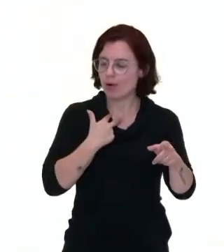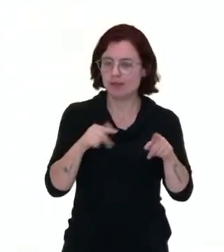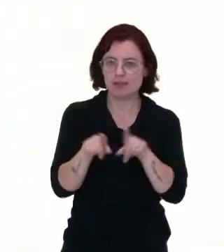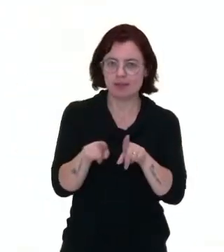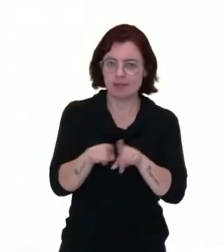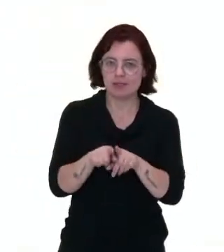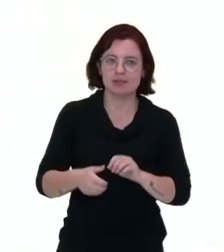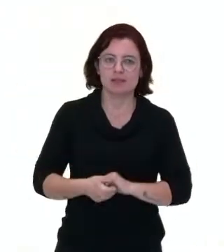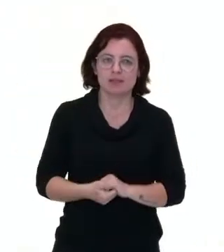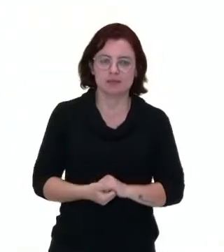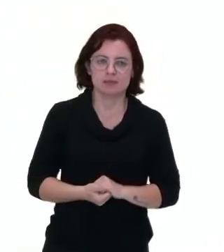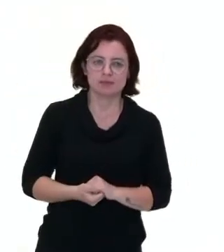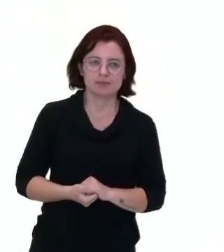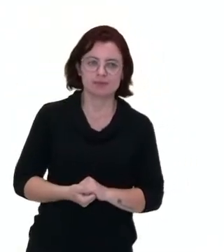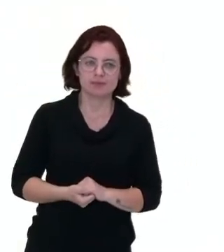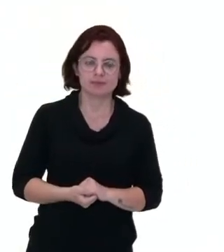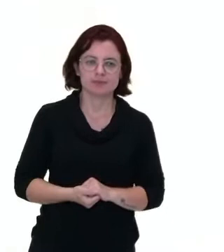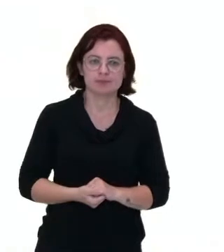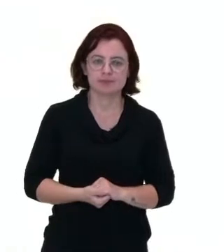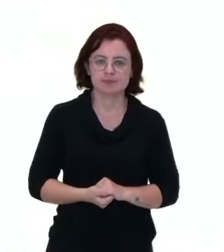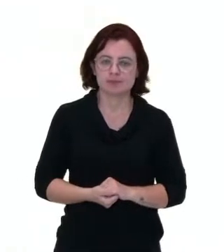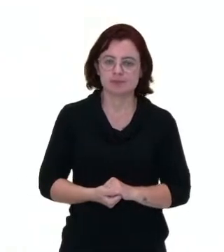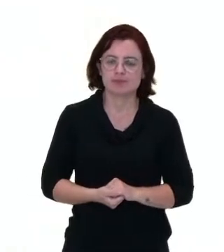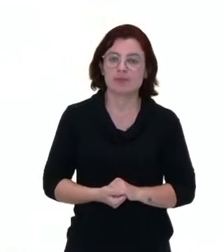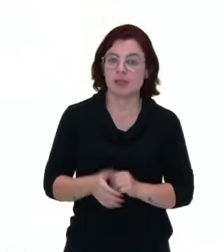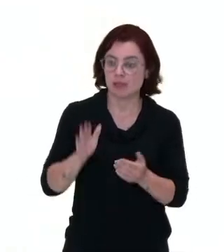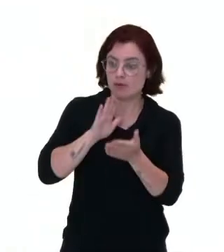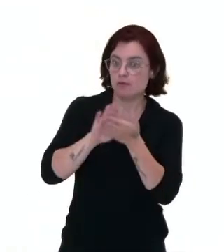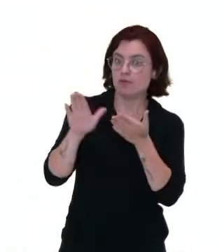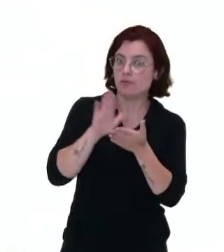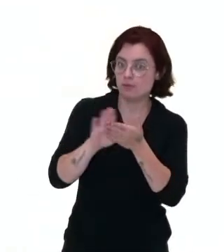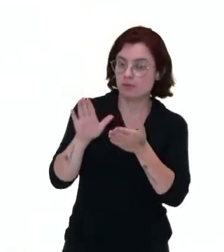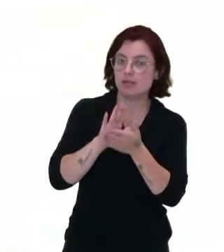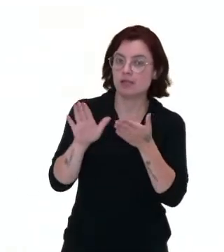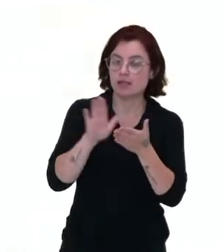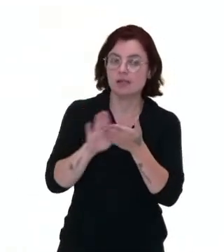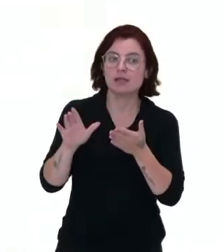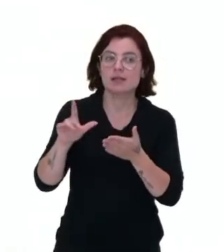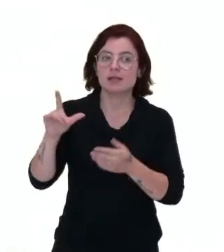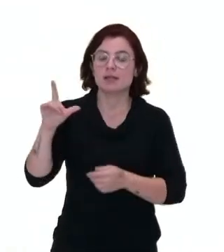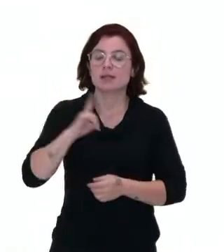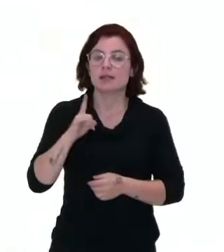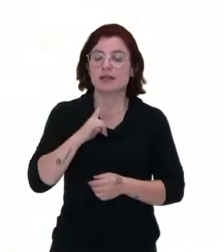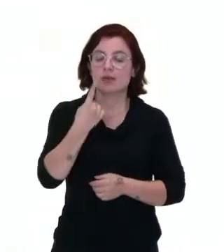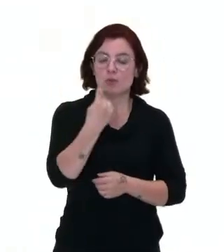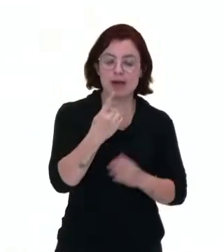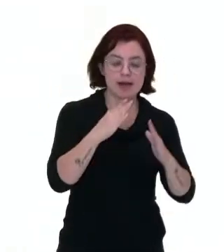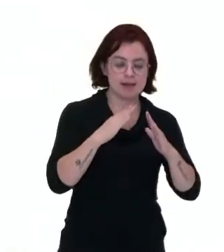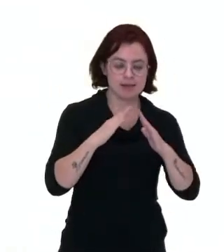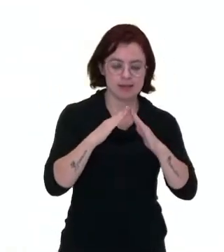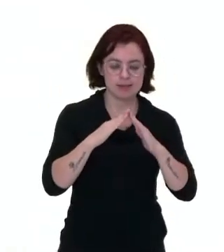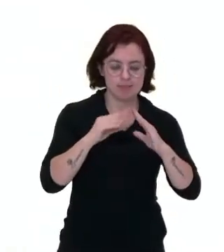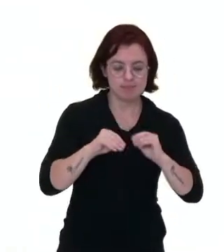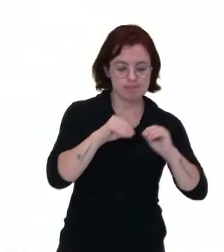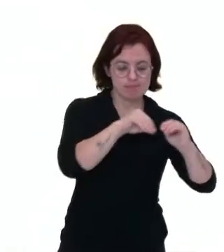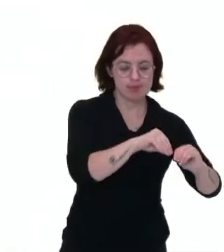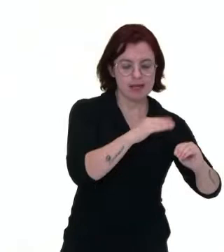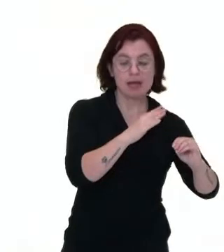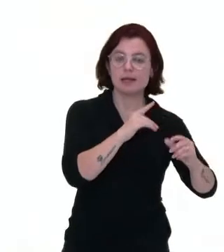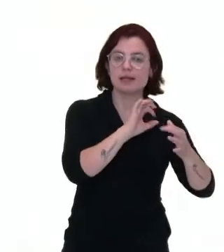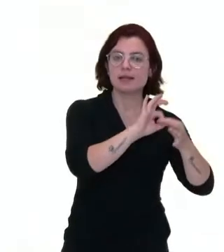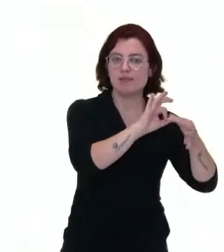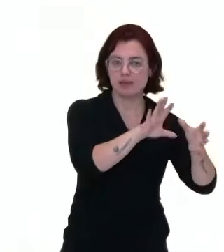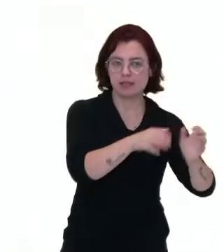outra peça do meu adversário. Então, a fuga sempre tem que ser para uma casa livre, certo?